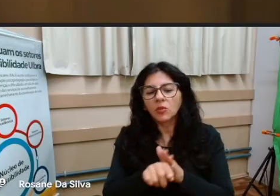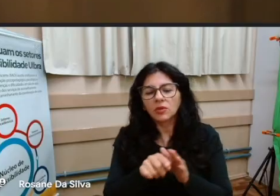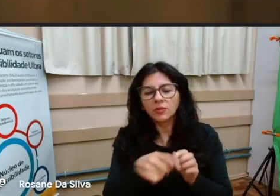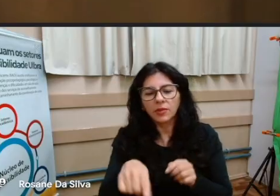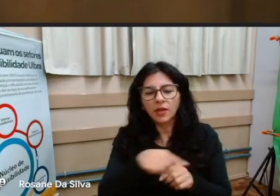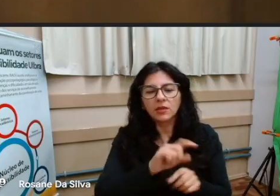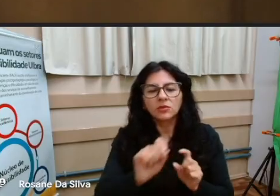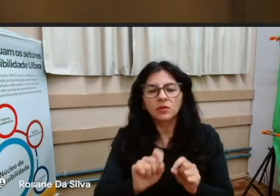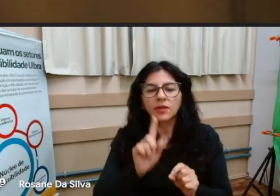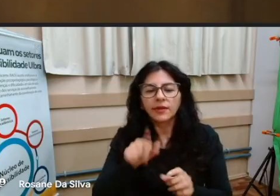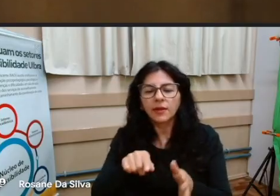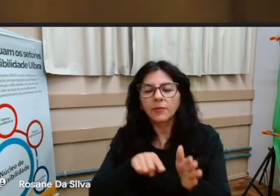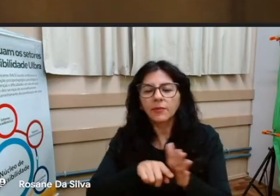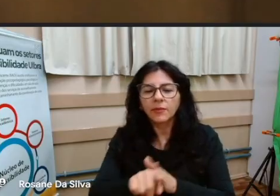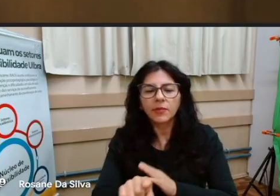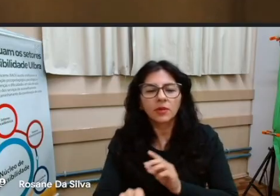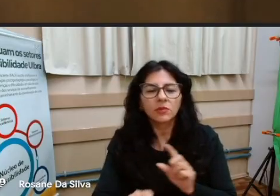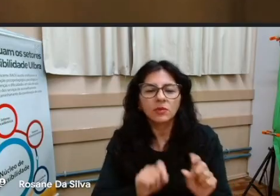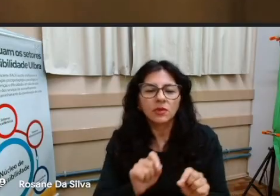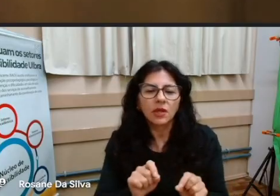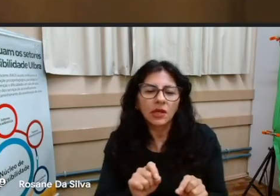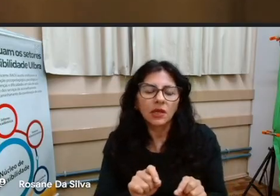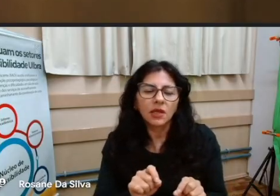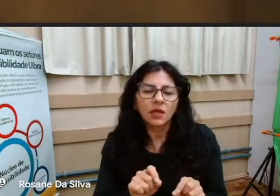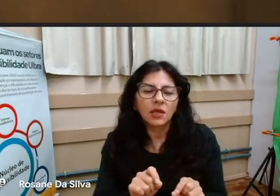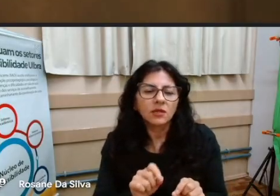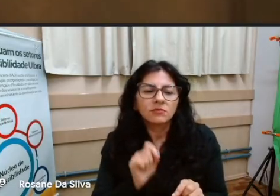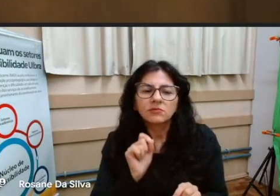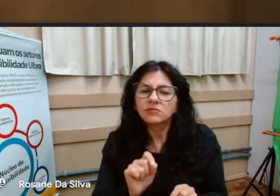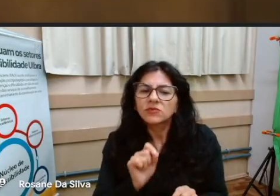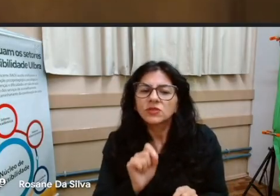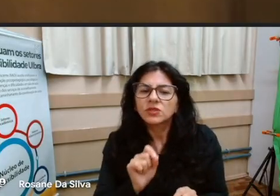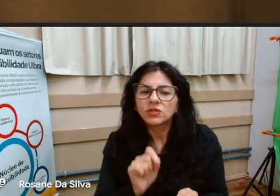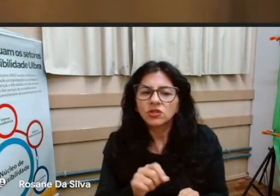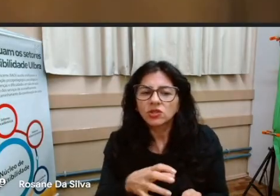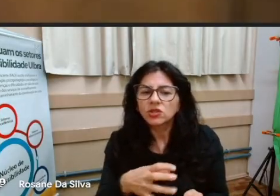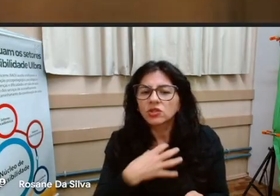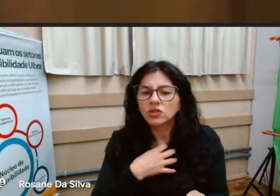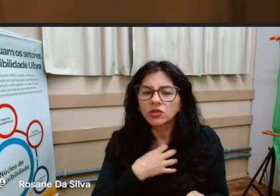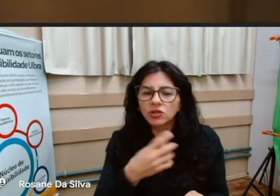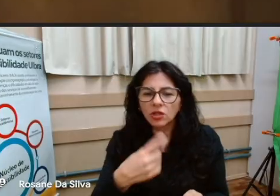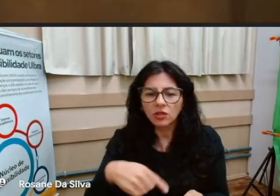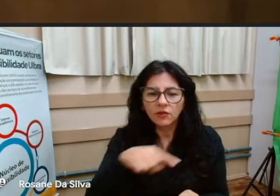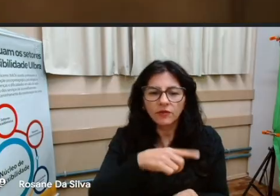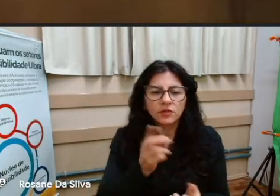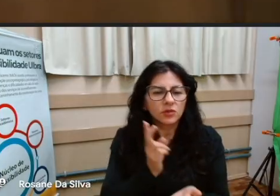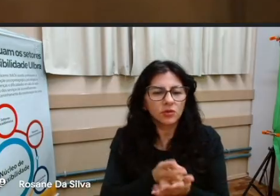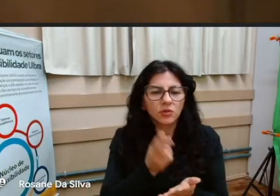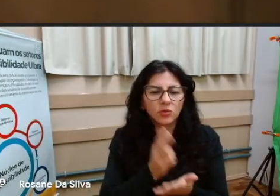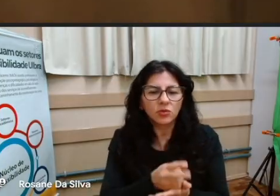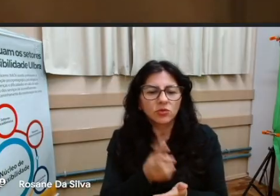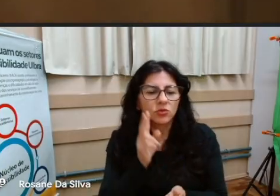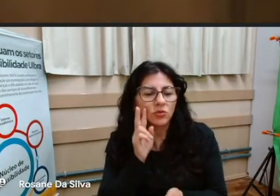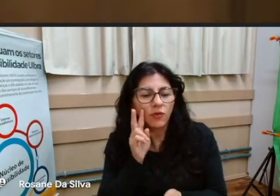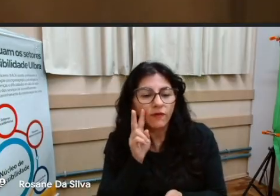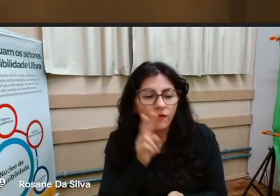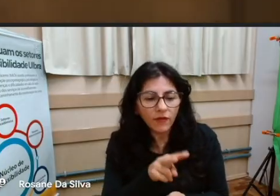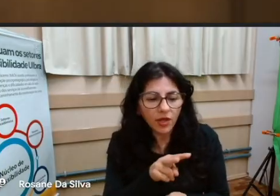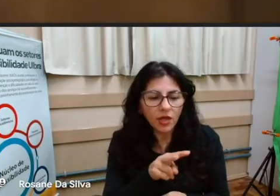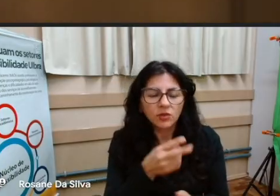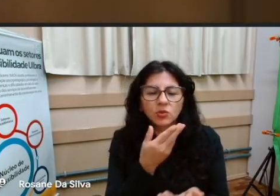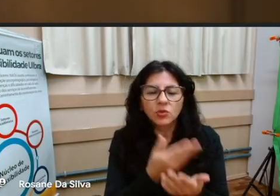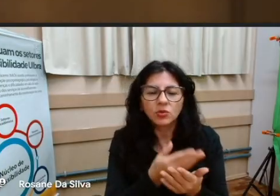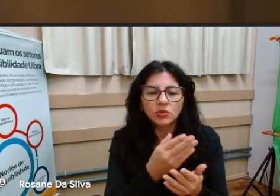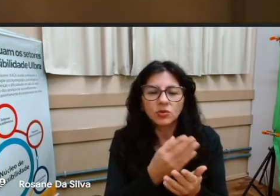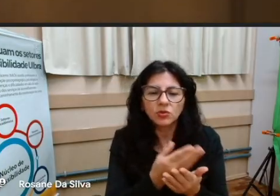é perguntar o seguinte né parece um pouco clichê mas de que forma vocês continuam olhando pros